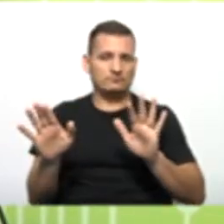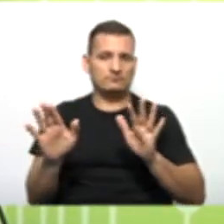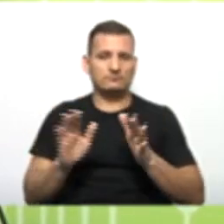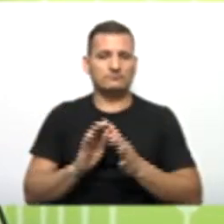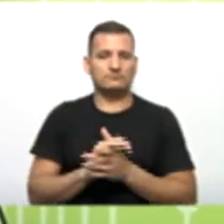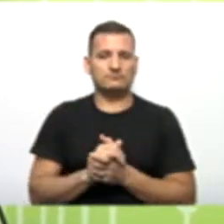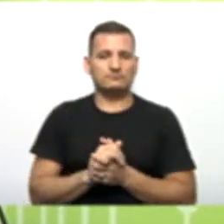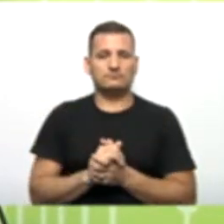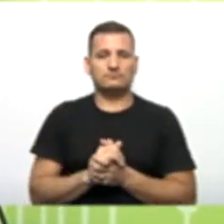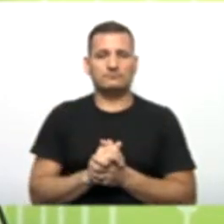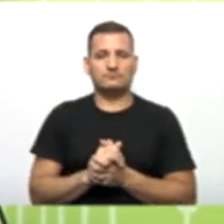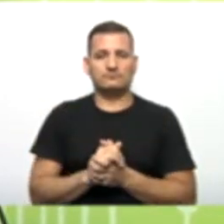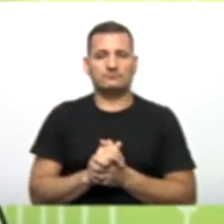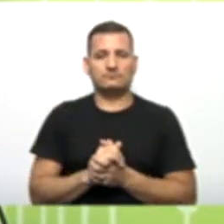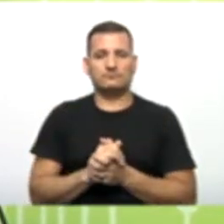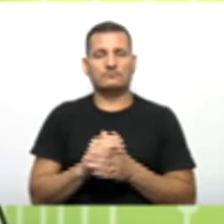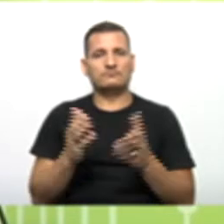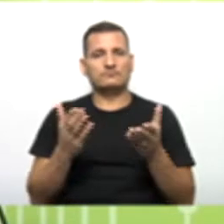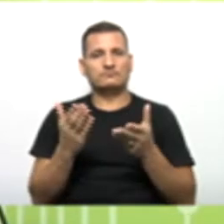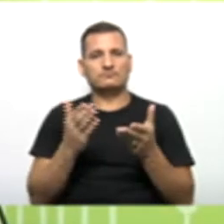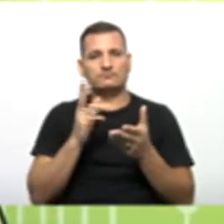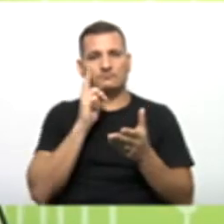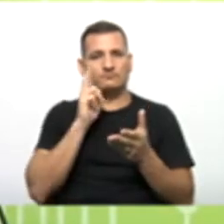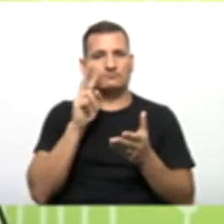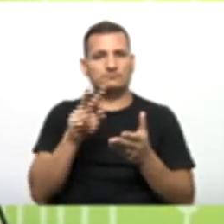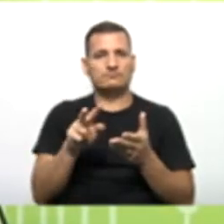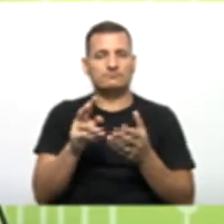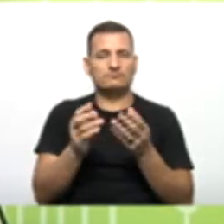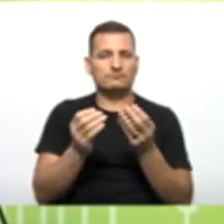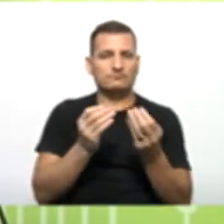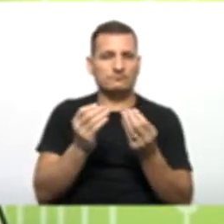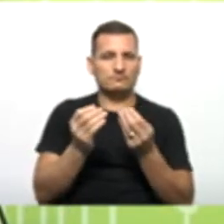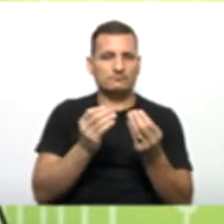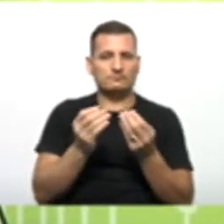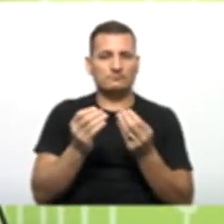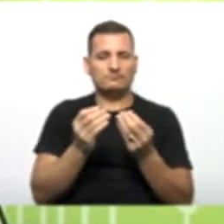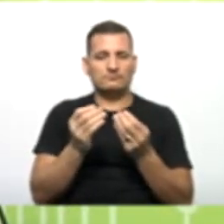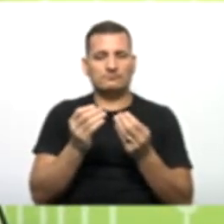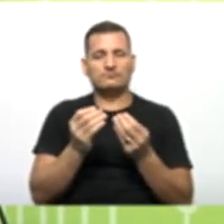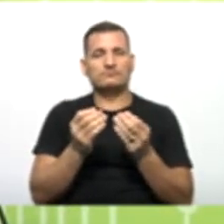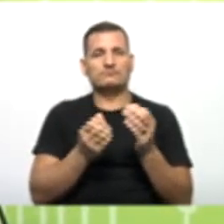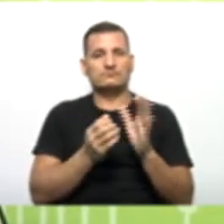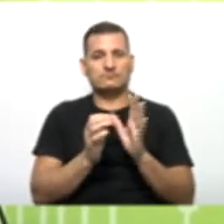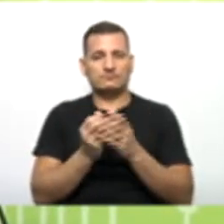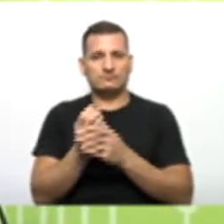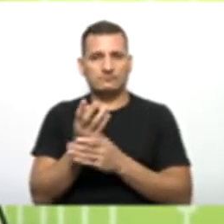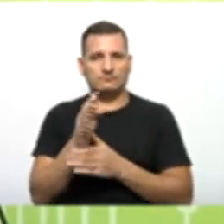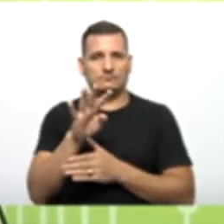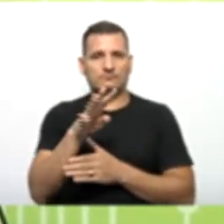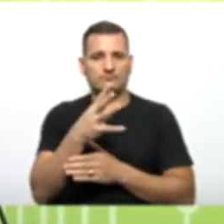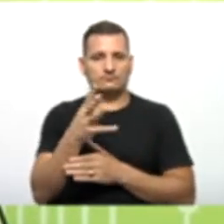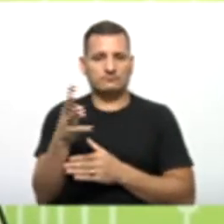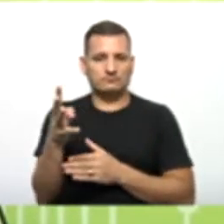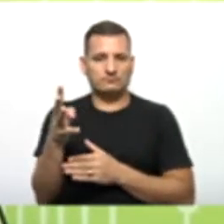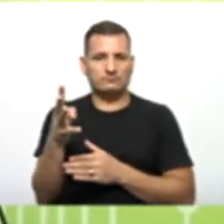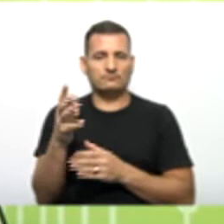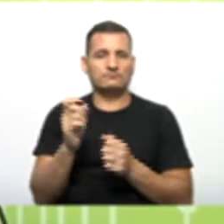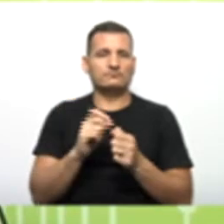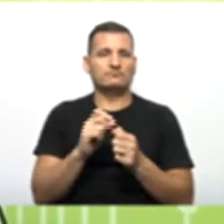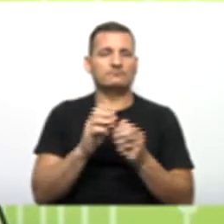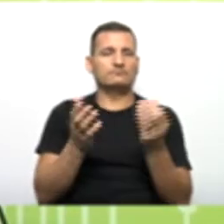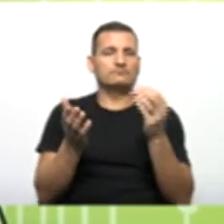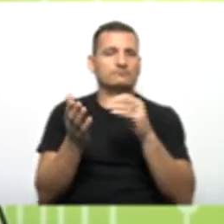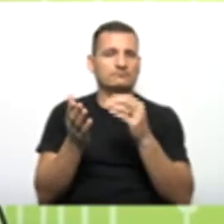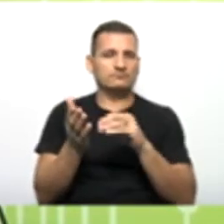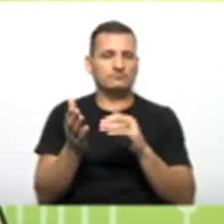então é aí que nós vamos ver a magia da coisa nós vamos fazer criar tabelas fazem a adição de registro